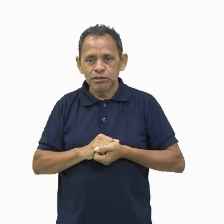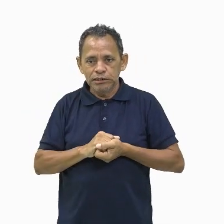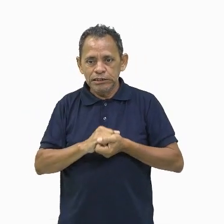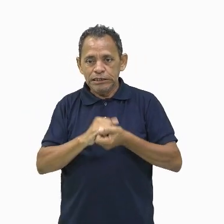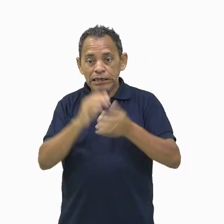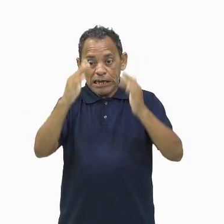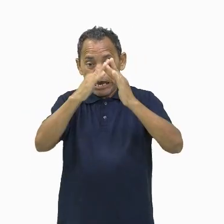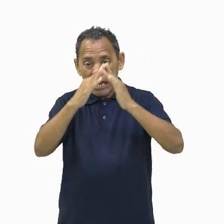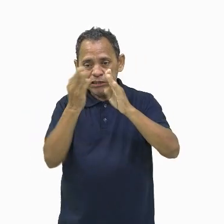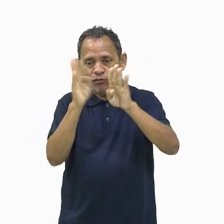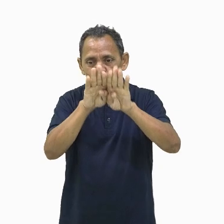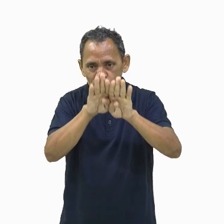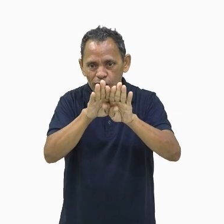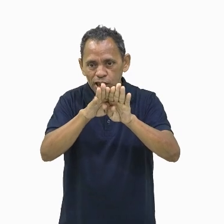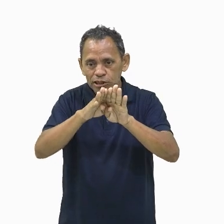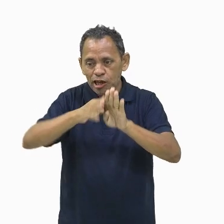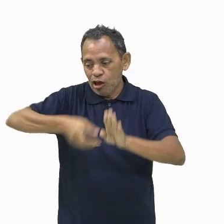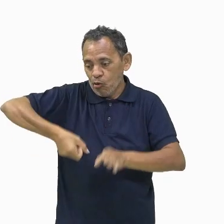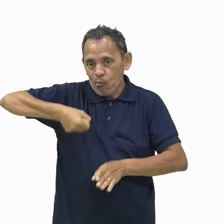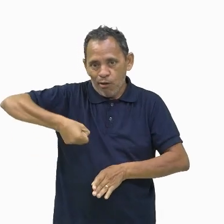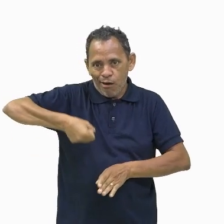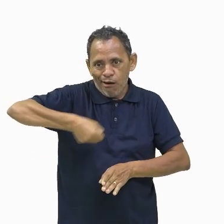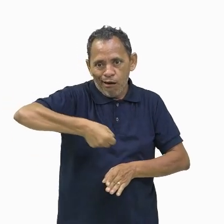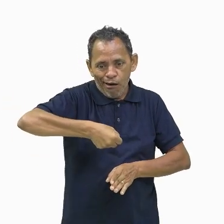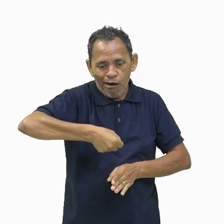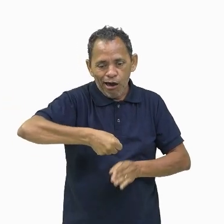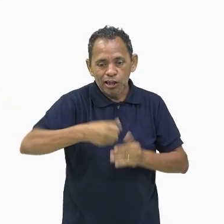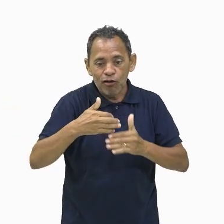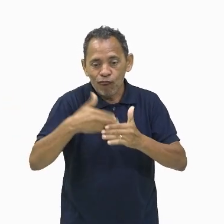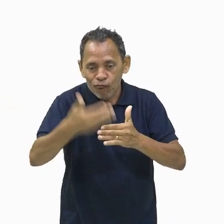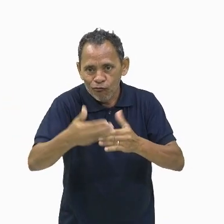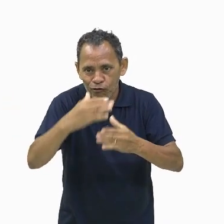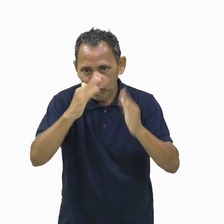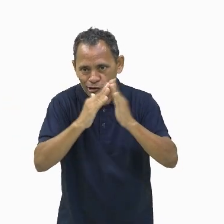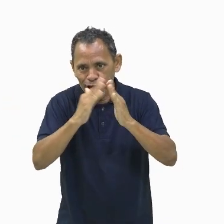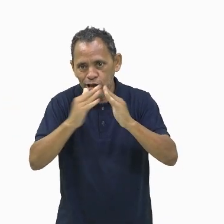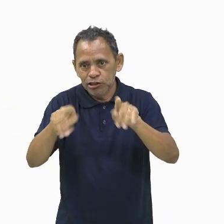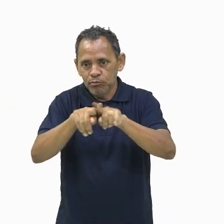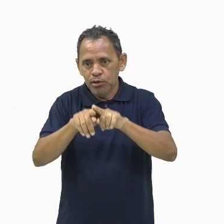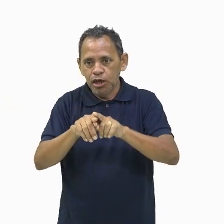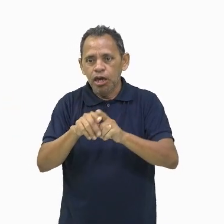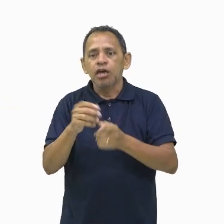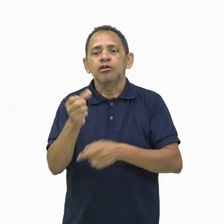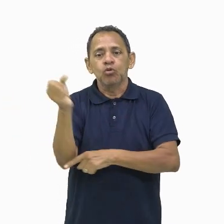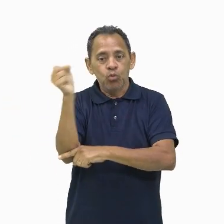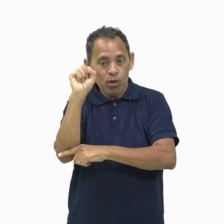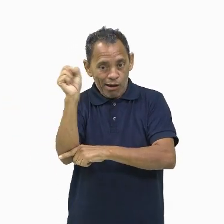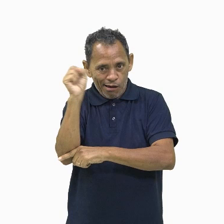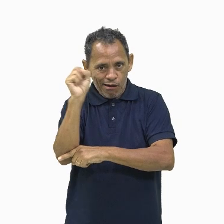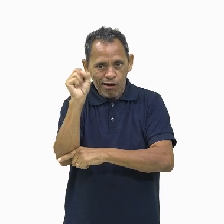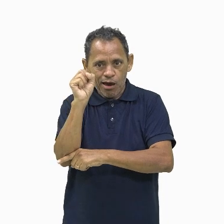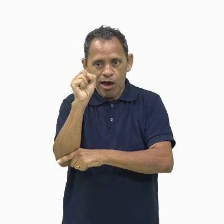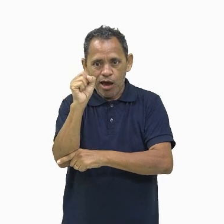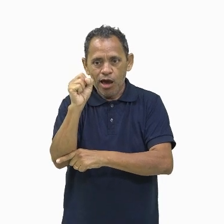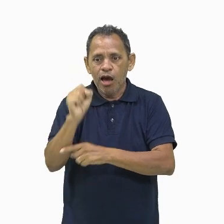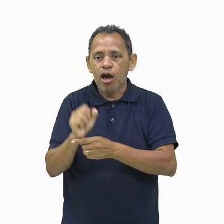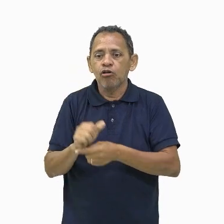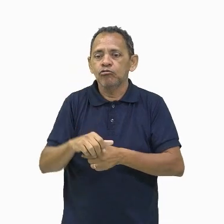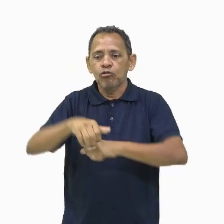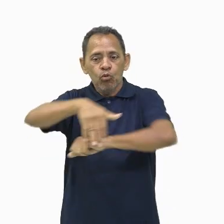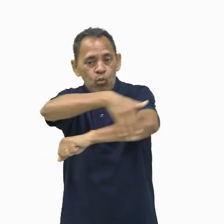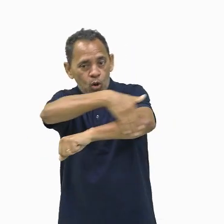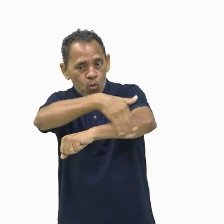táxi na porta. Então, esse é um trecho de texto de Dalton Trevisan, né? E o que nós podemos observar é que